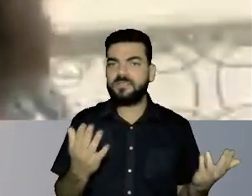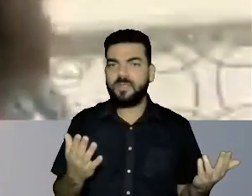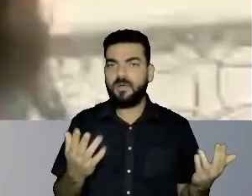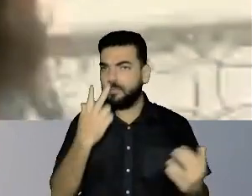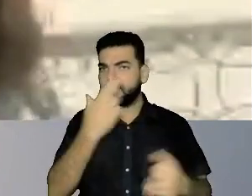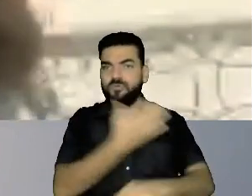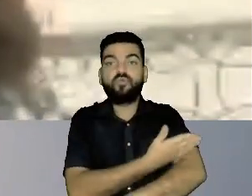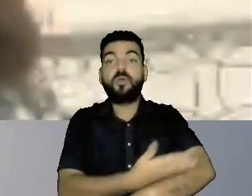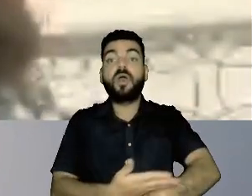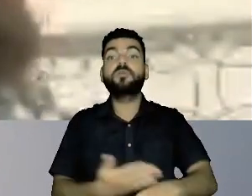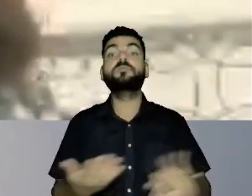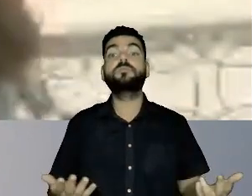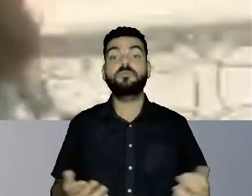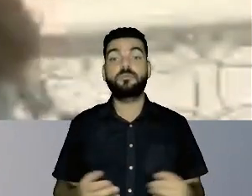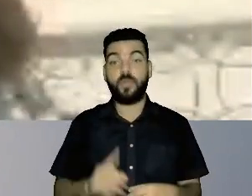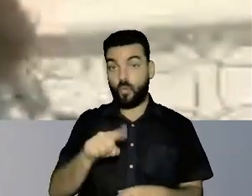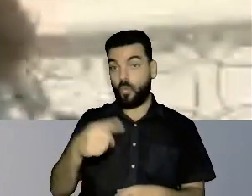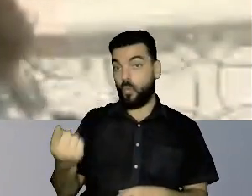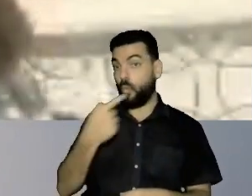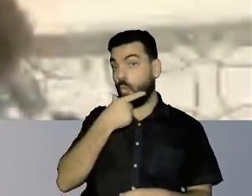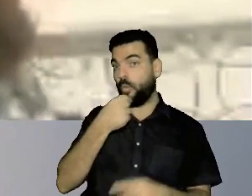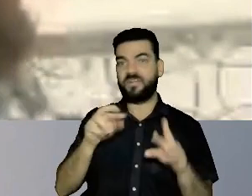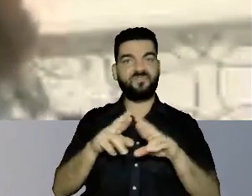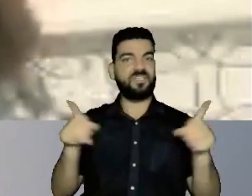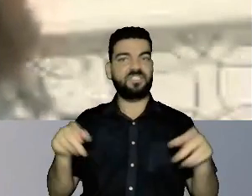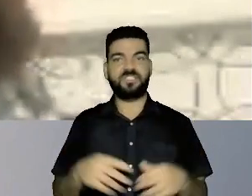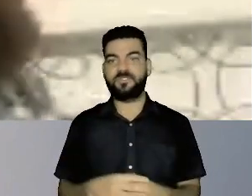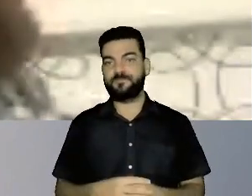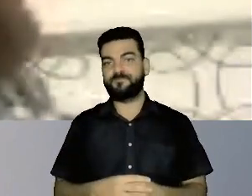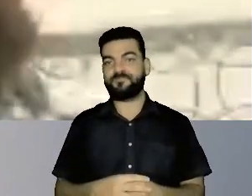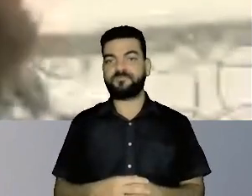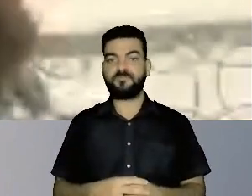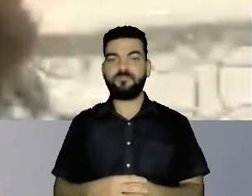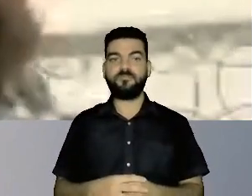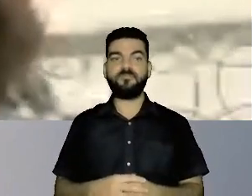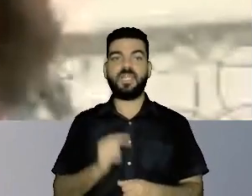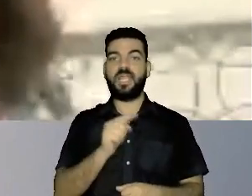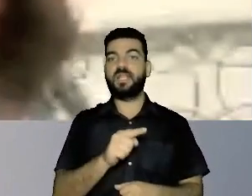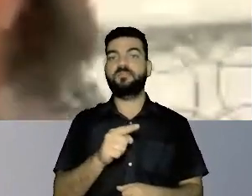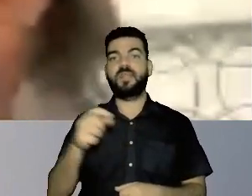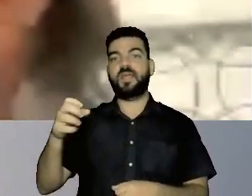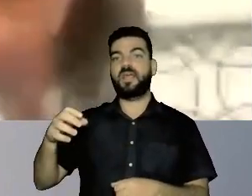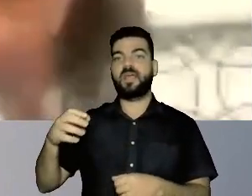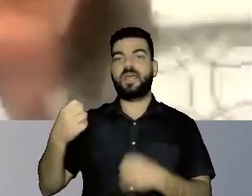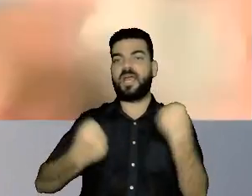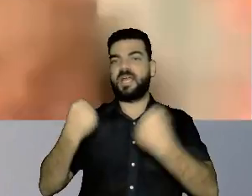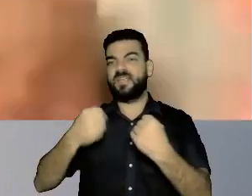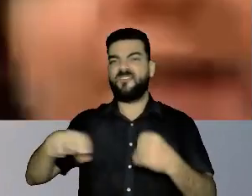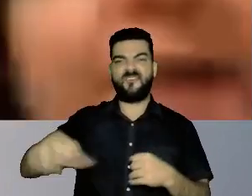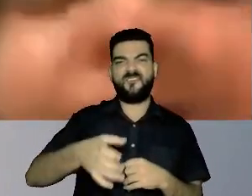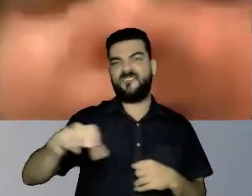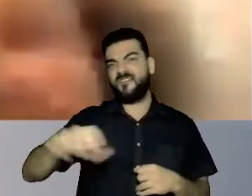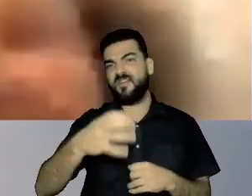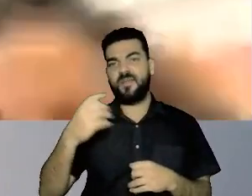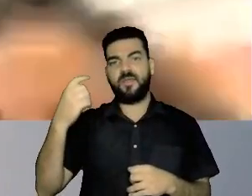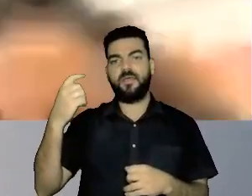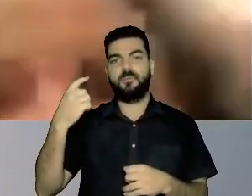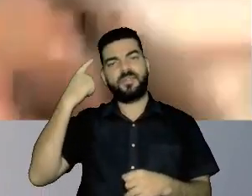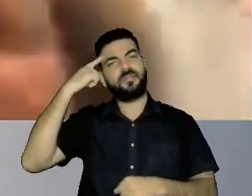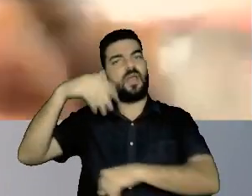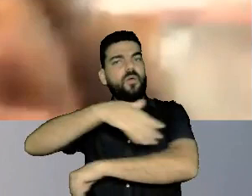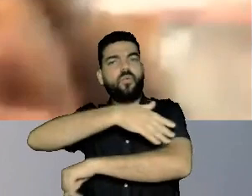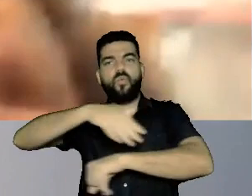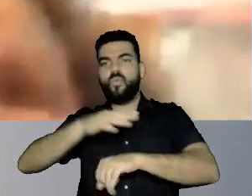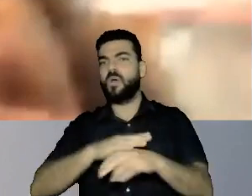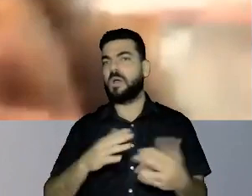vai cuidar de alguém, a gente vai cuidar da casa, e o homem é diferente. O homem ele